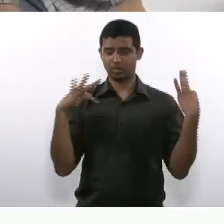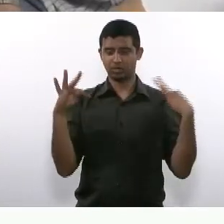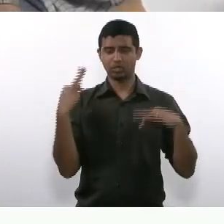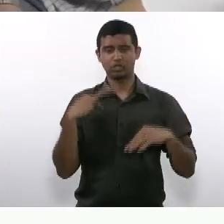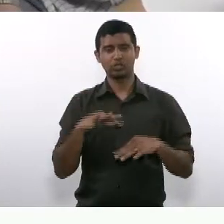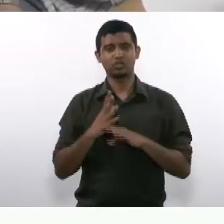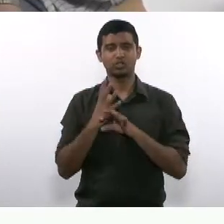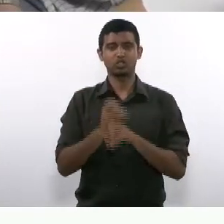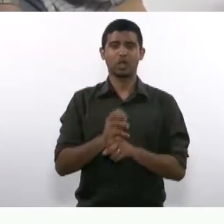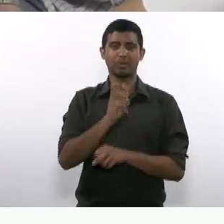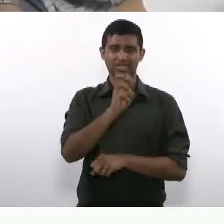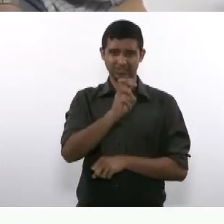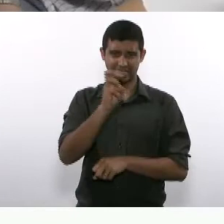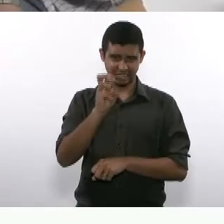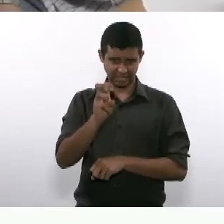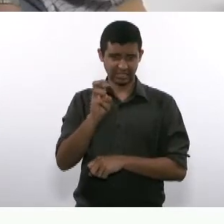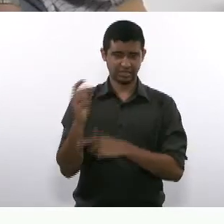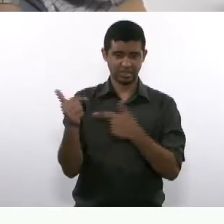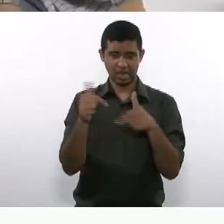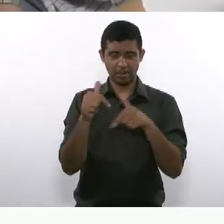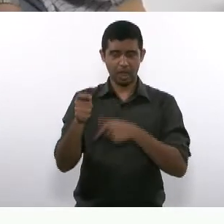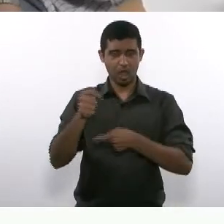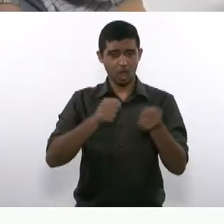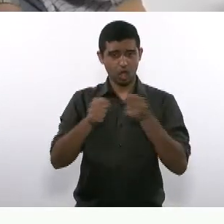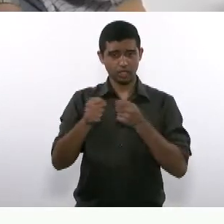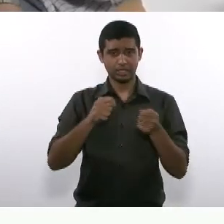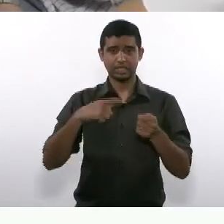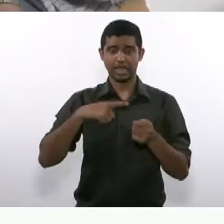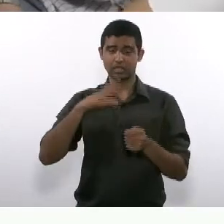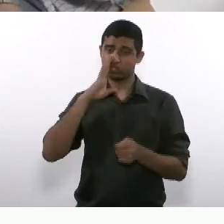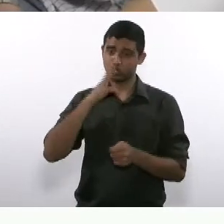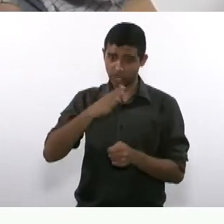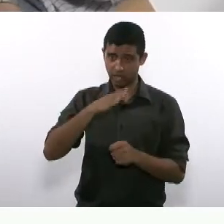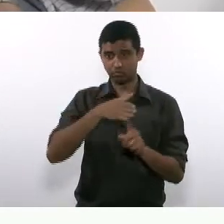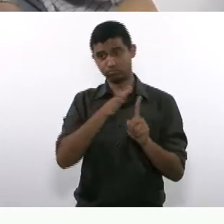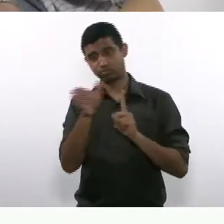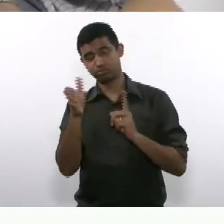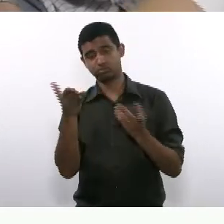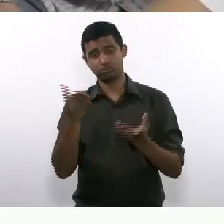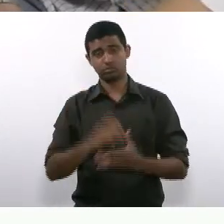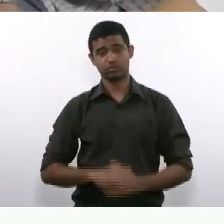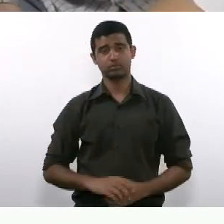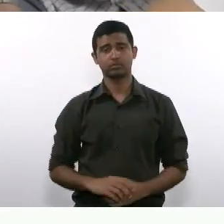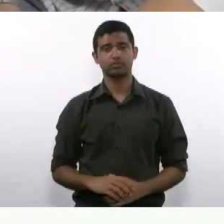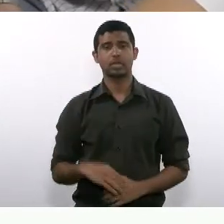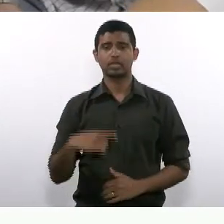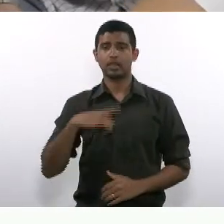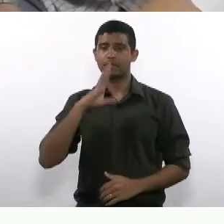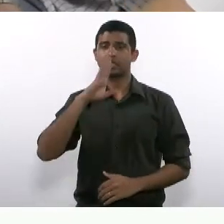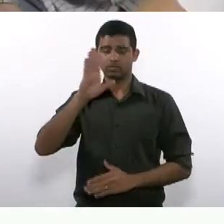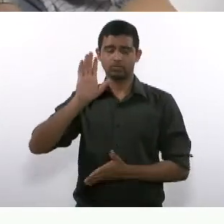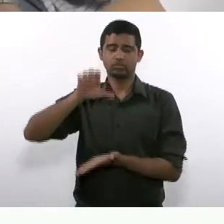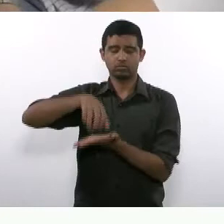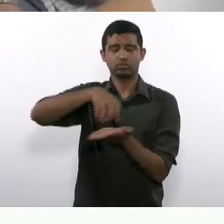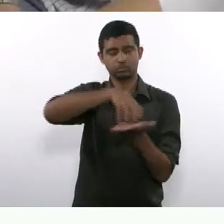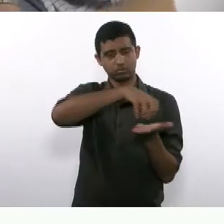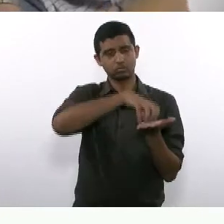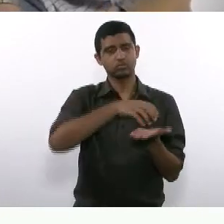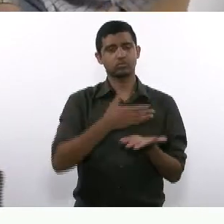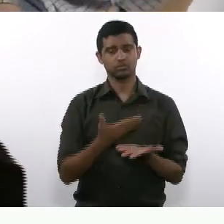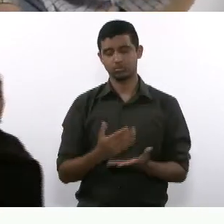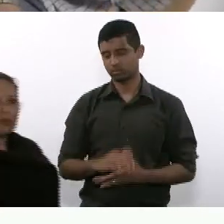56 atividades de economia que são impactadas direto e indiretamente. Então, a gente tem os principais setores: alimentos e